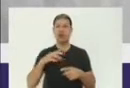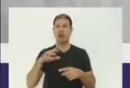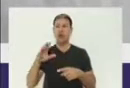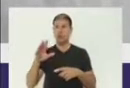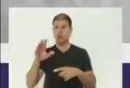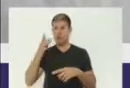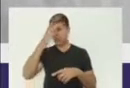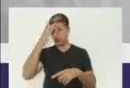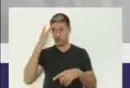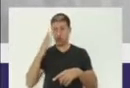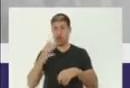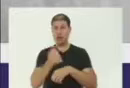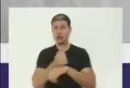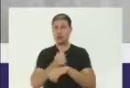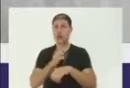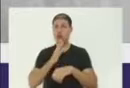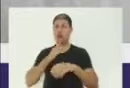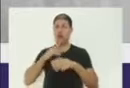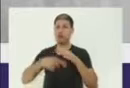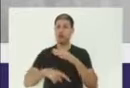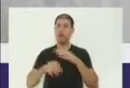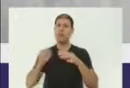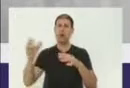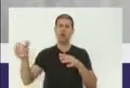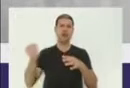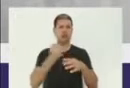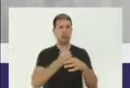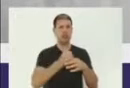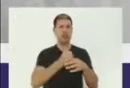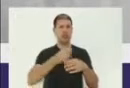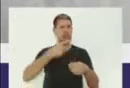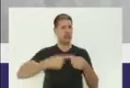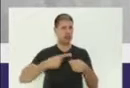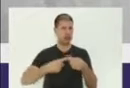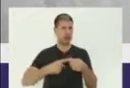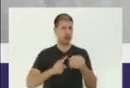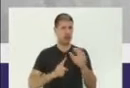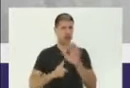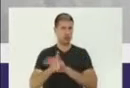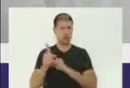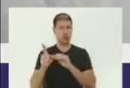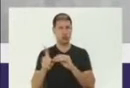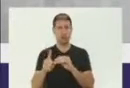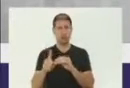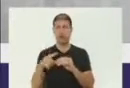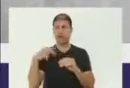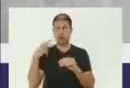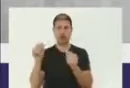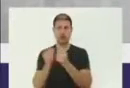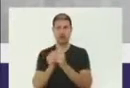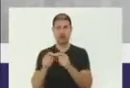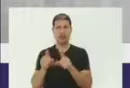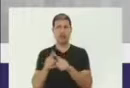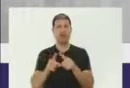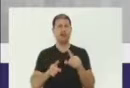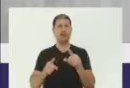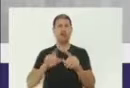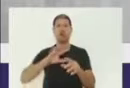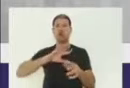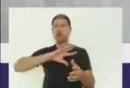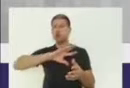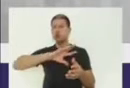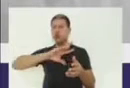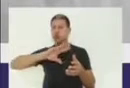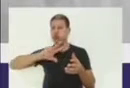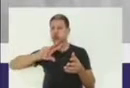estar dentro dos municípios. Eu faço a primeira pergunta, junto aos demais vereadores, se todas as especialidades já estão